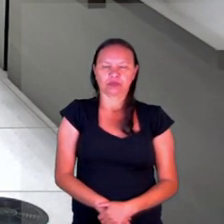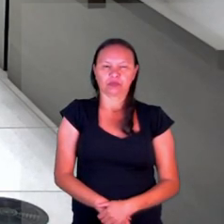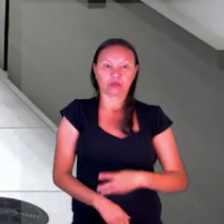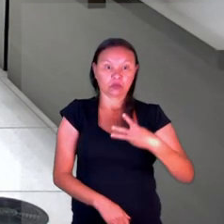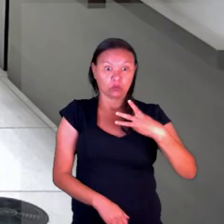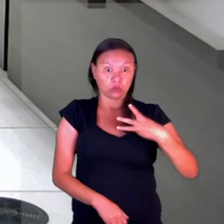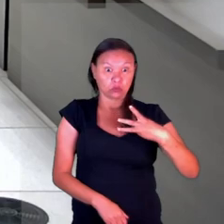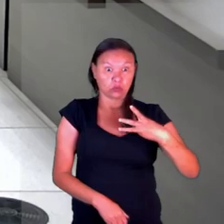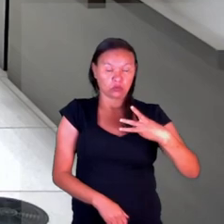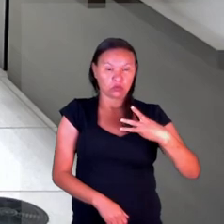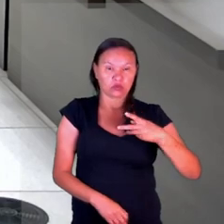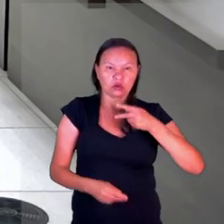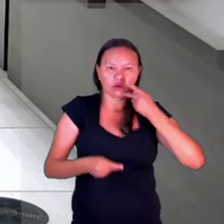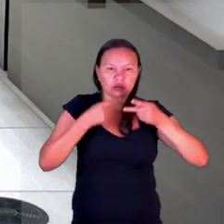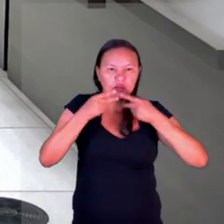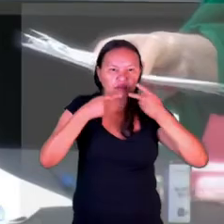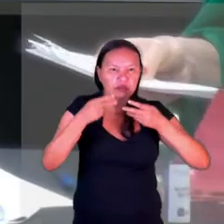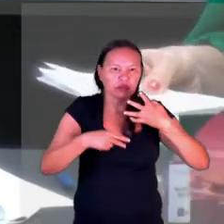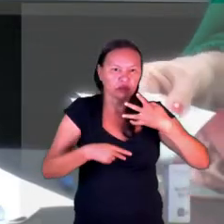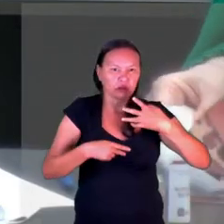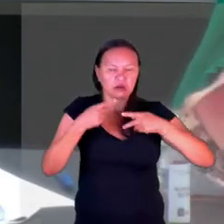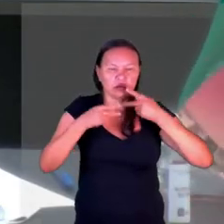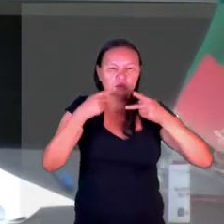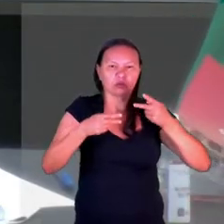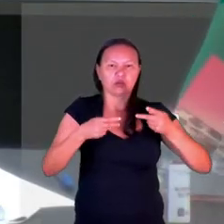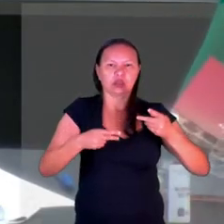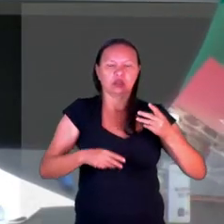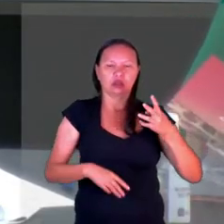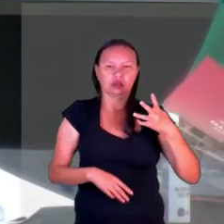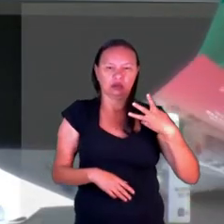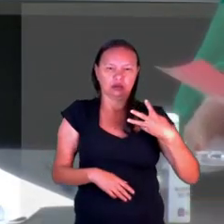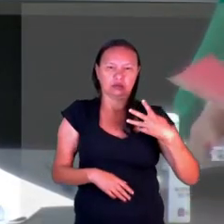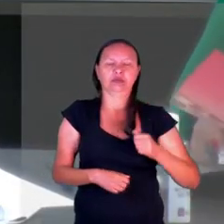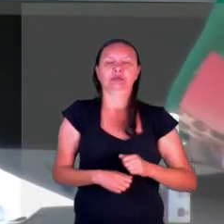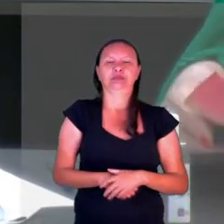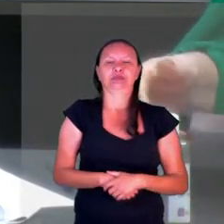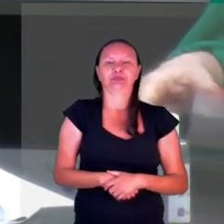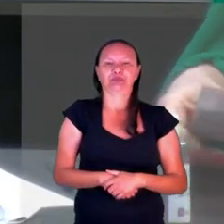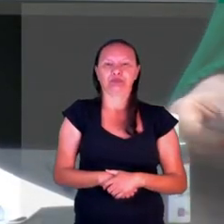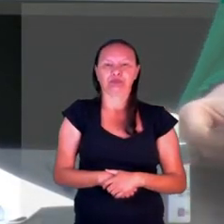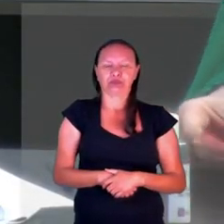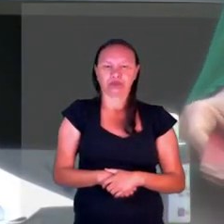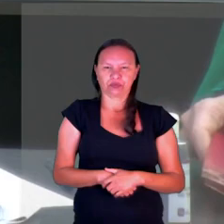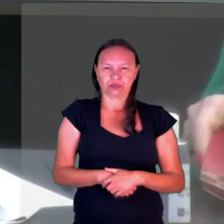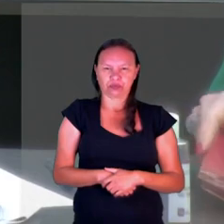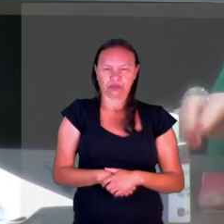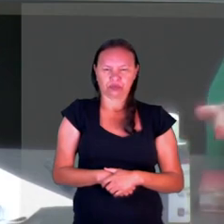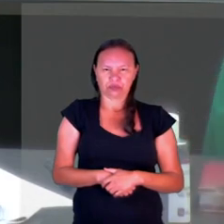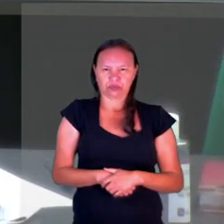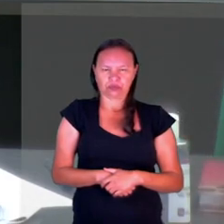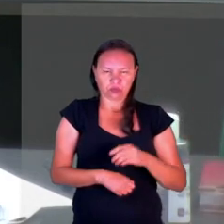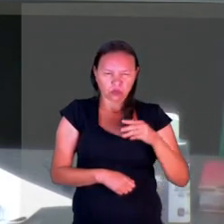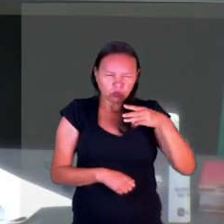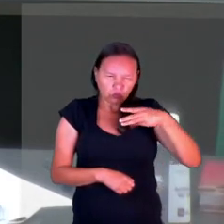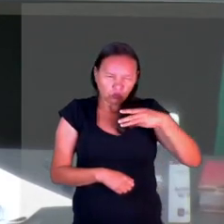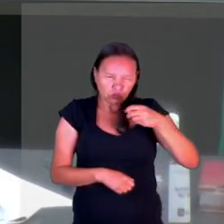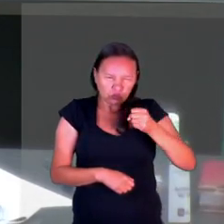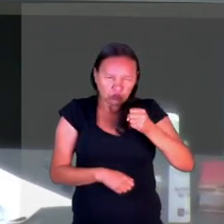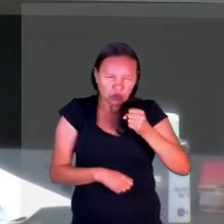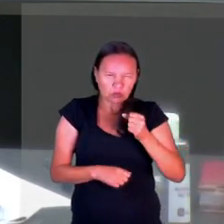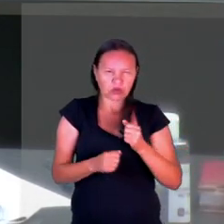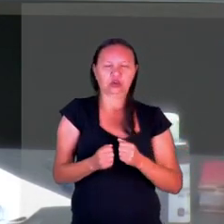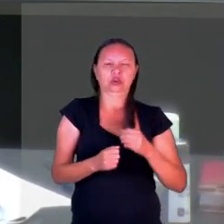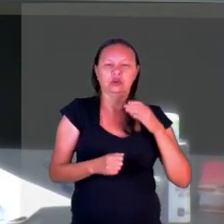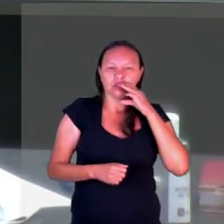né Lisiane West Olímpio que a gente dividisse esses últimos 10 minutos